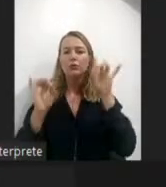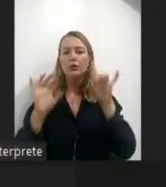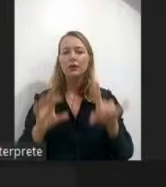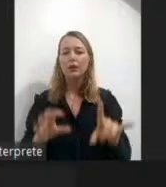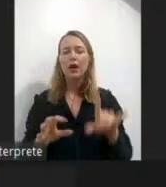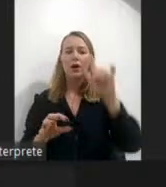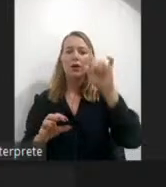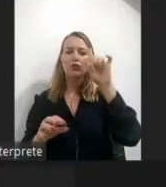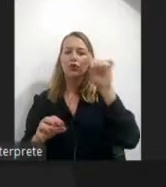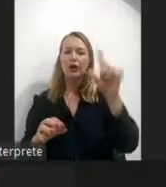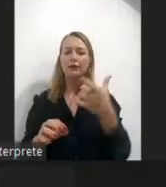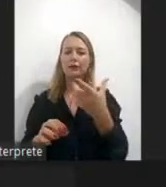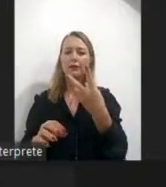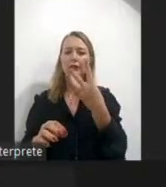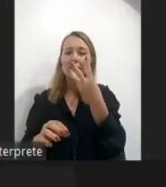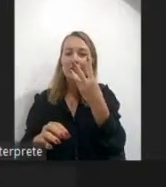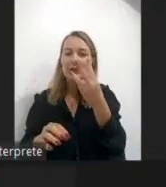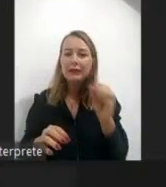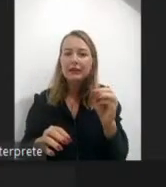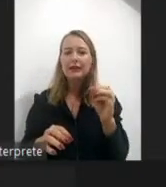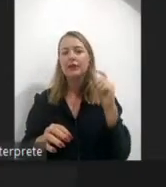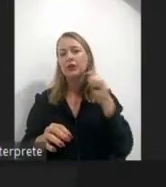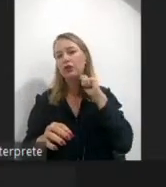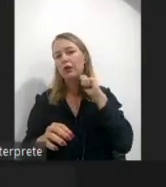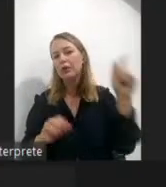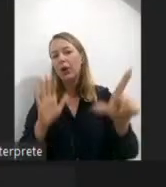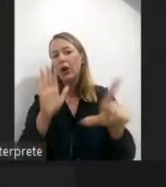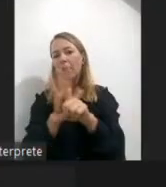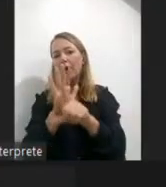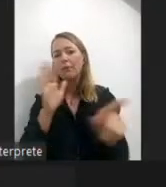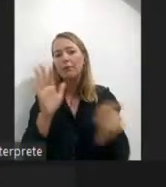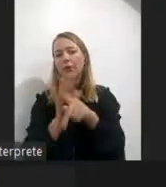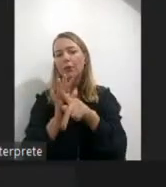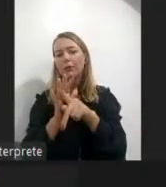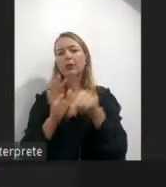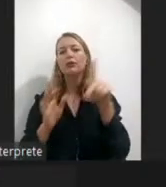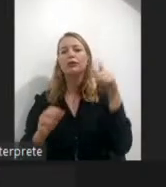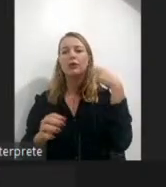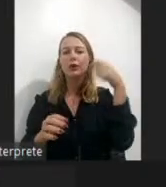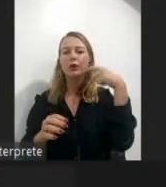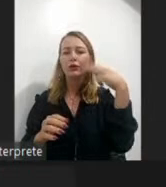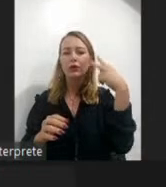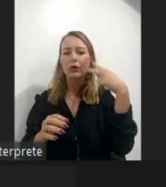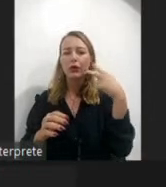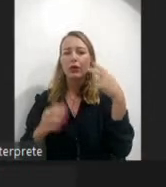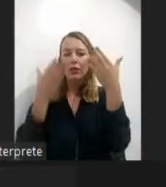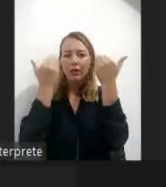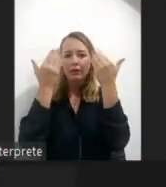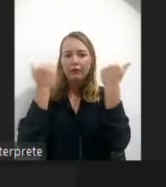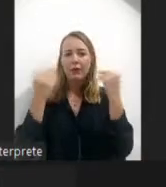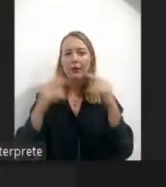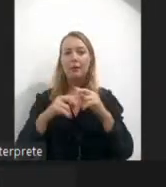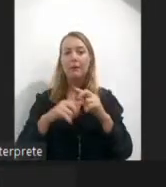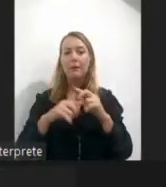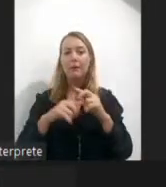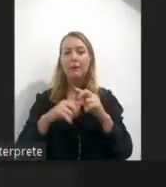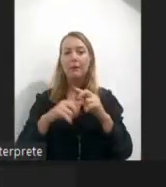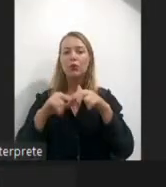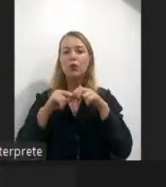dia 30 de abril, uma lei do vereador Davi Ismael, e por ocasião de data